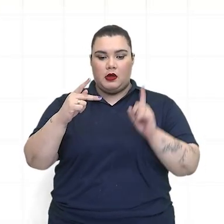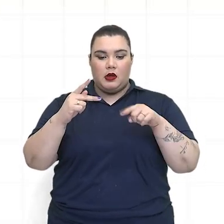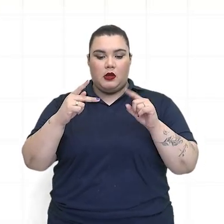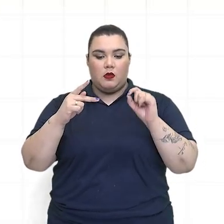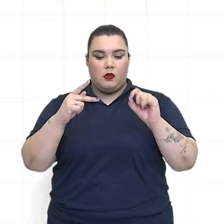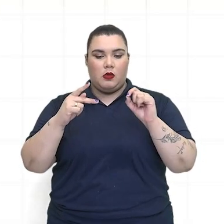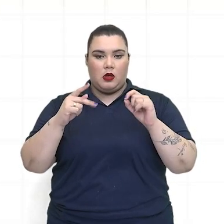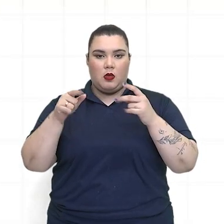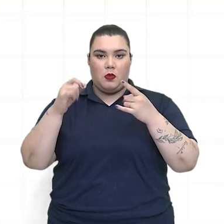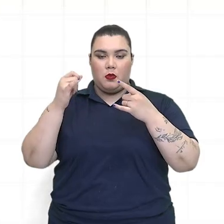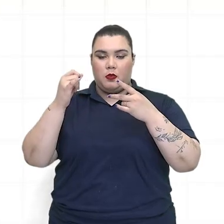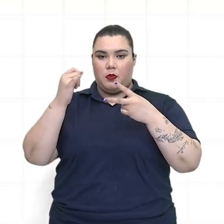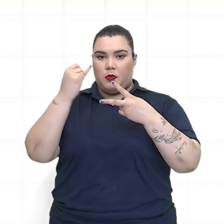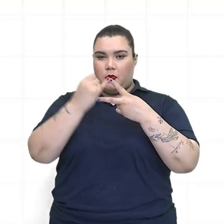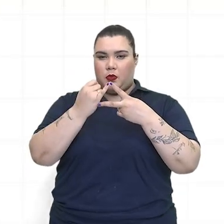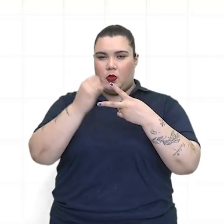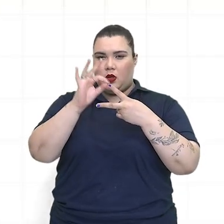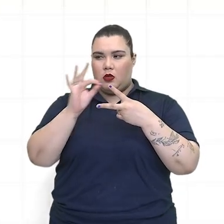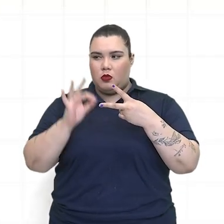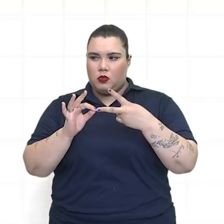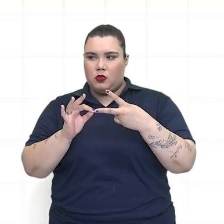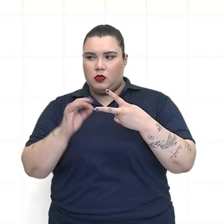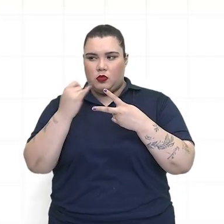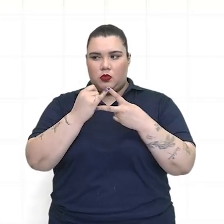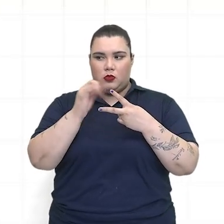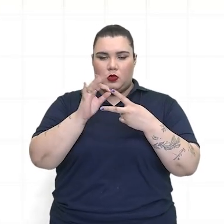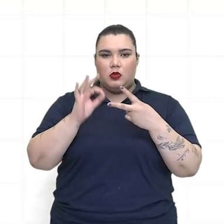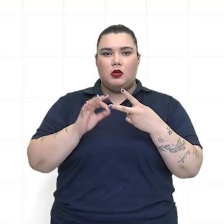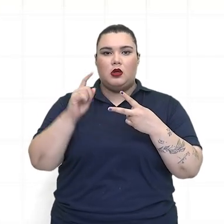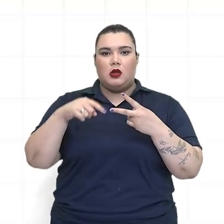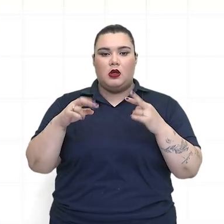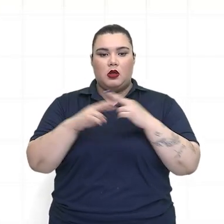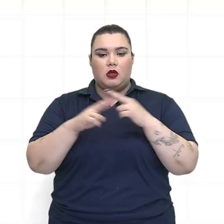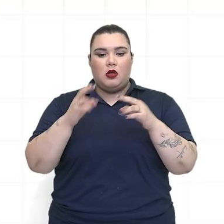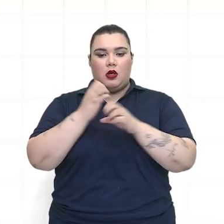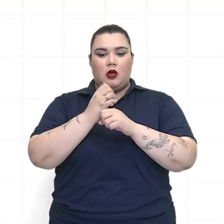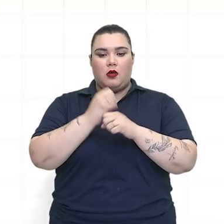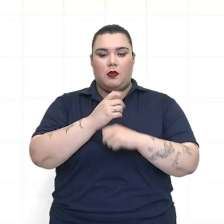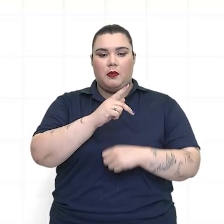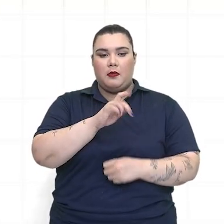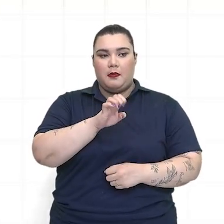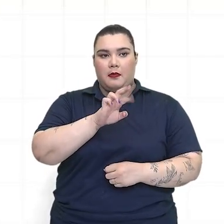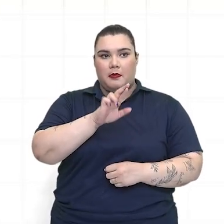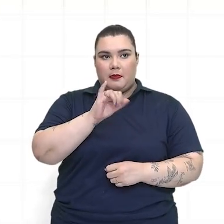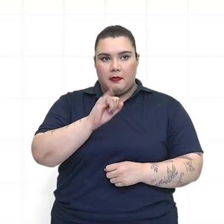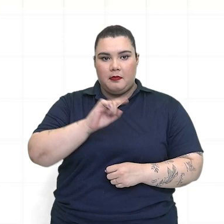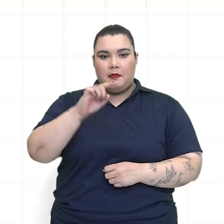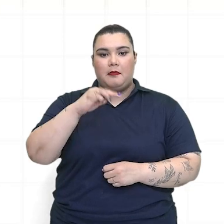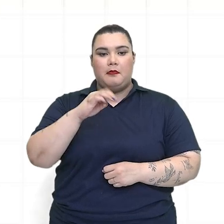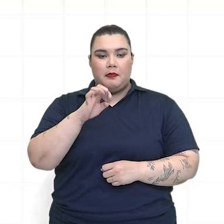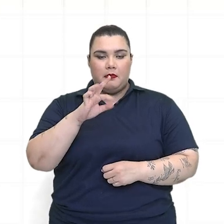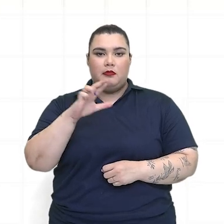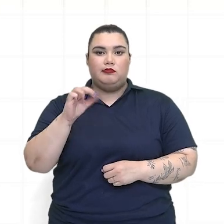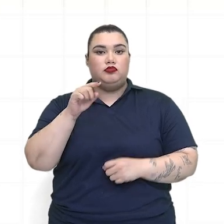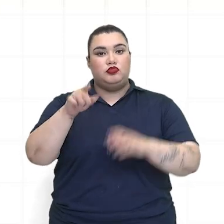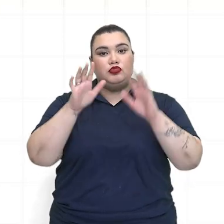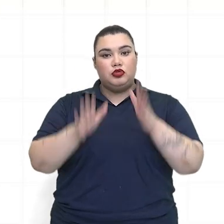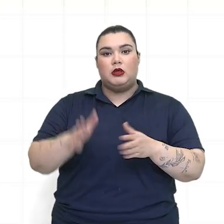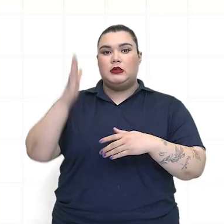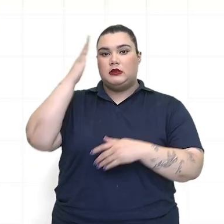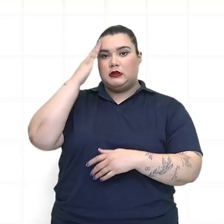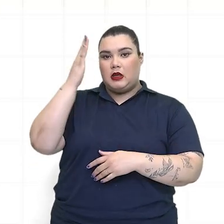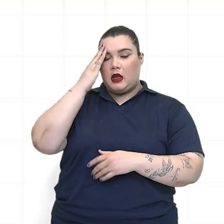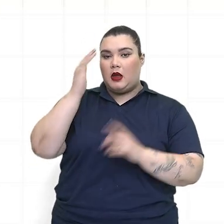os lados de um polígono, que é um retângulo, nós estamos falando de perímetro. Então, quando se falar em perímetro, tu já associa